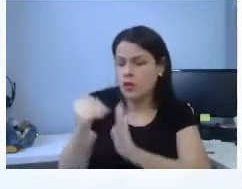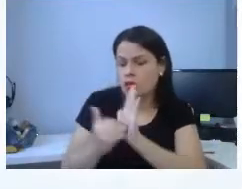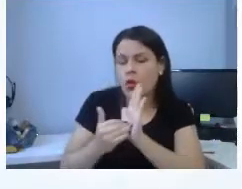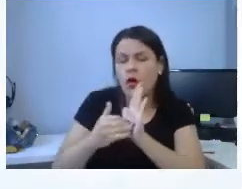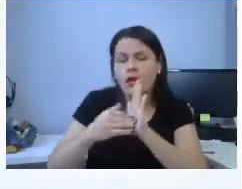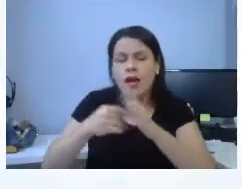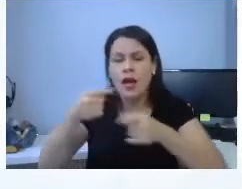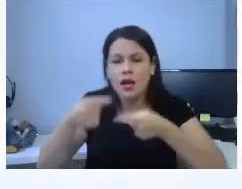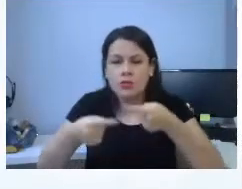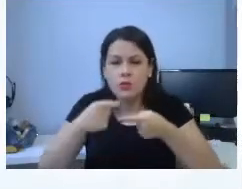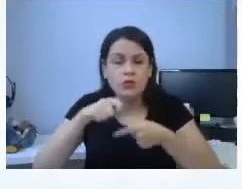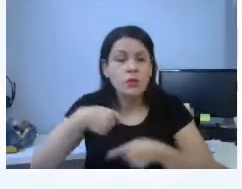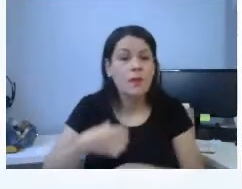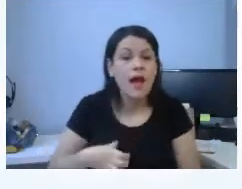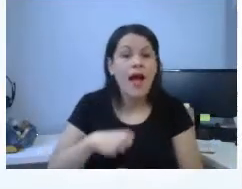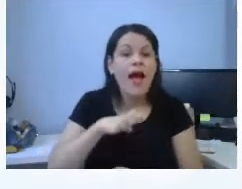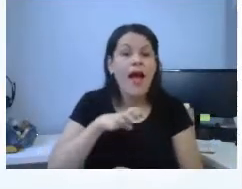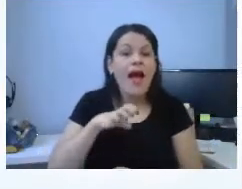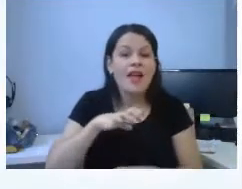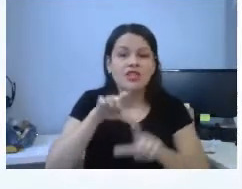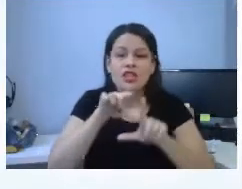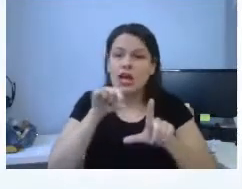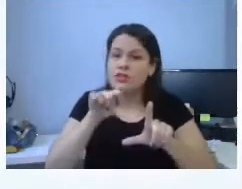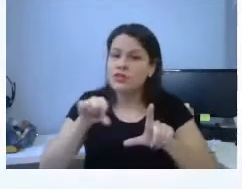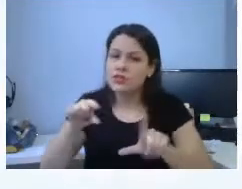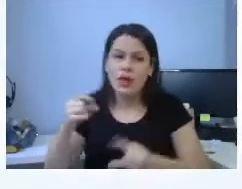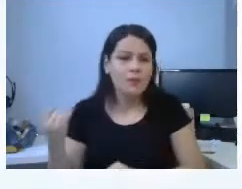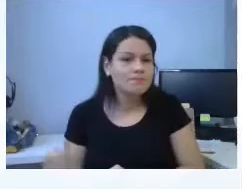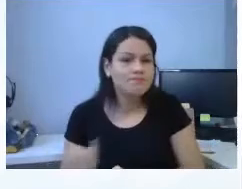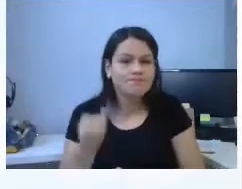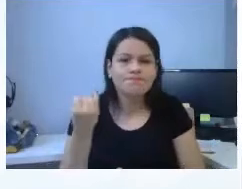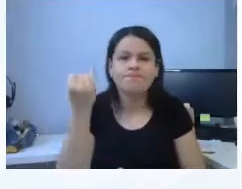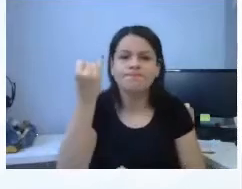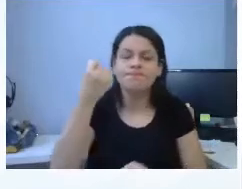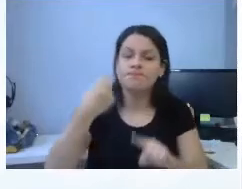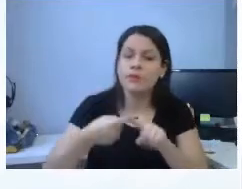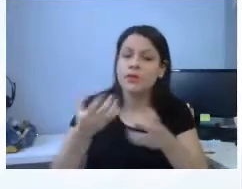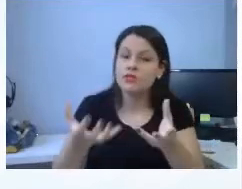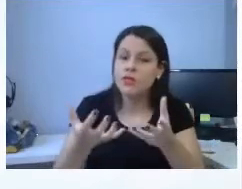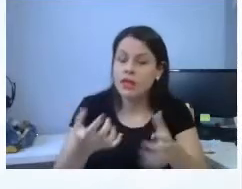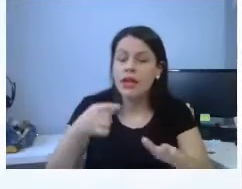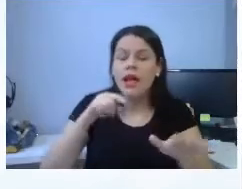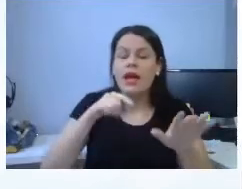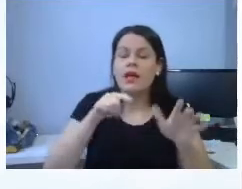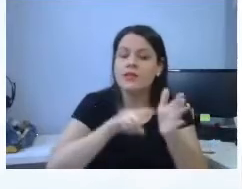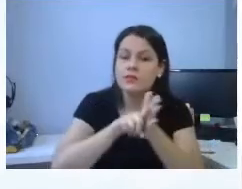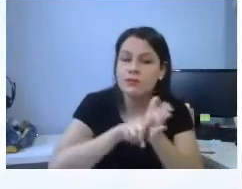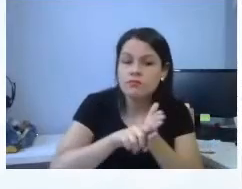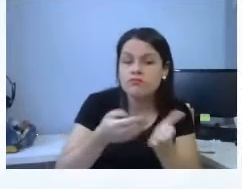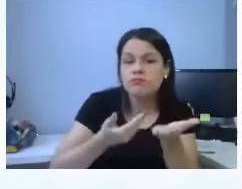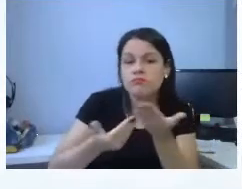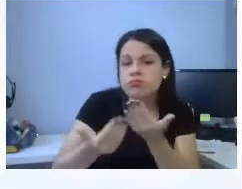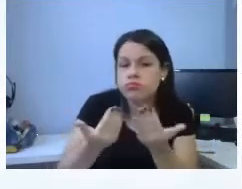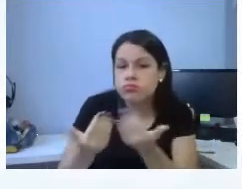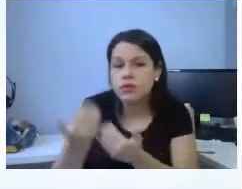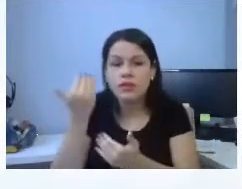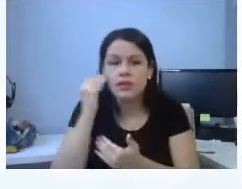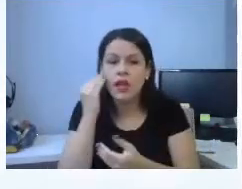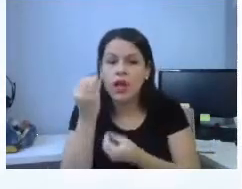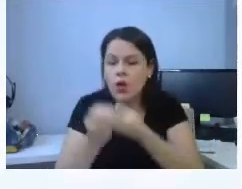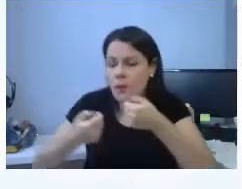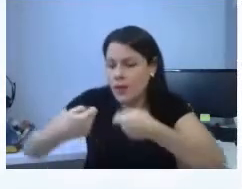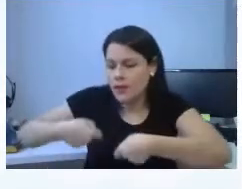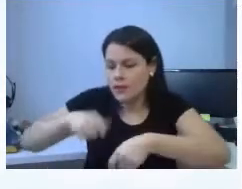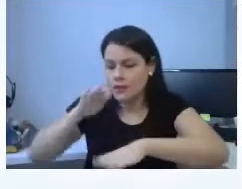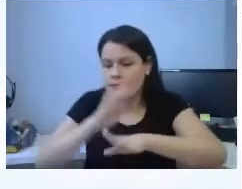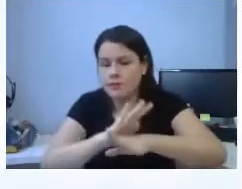ética digital é extremamente importante. Que a gente possa discutir a questão da necessidade da prestação de serviço,